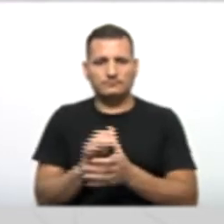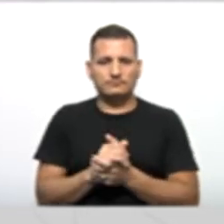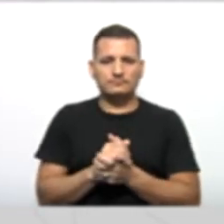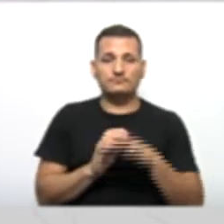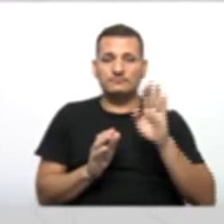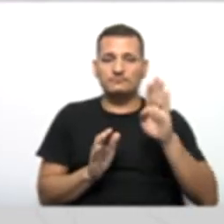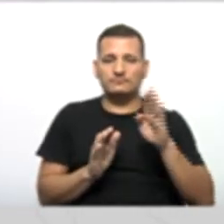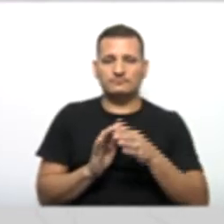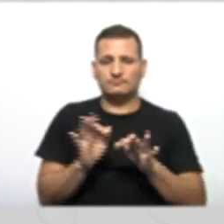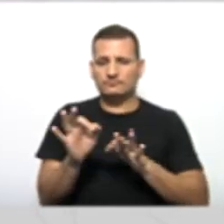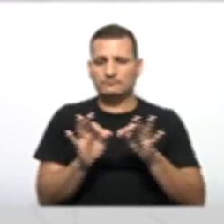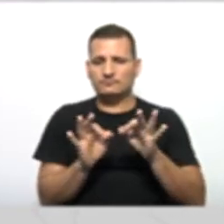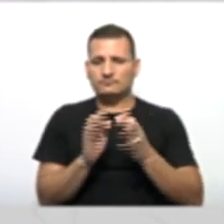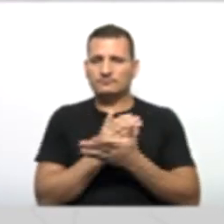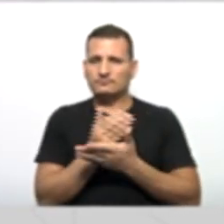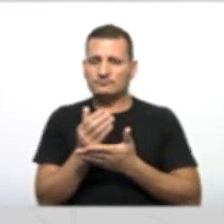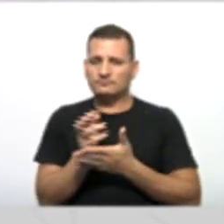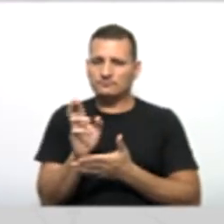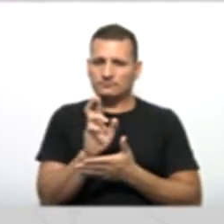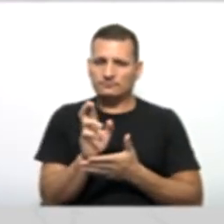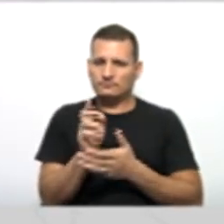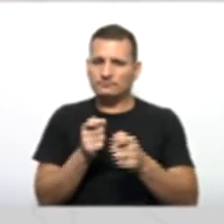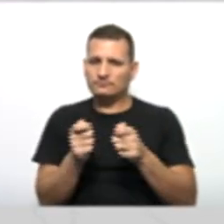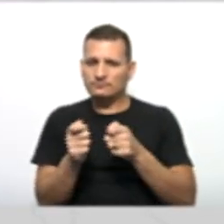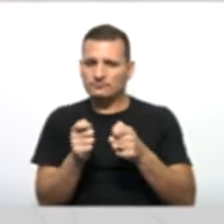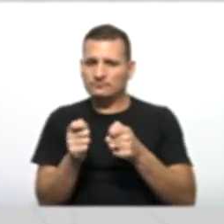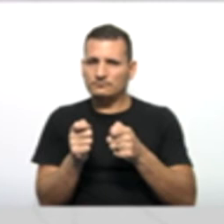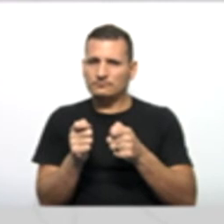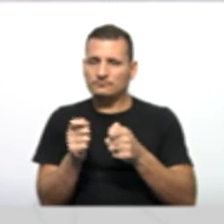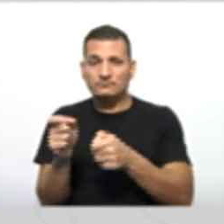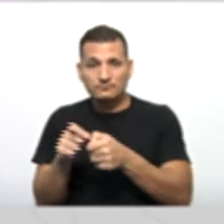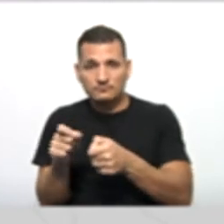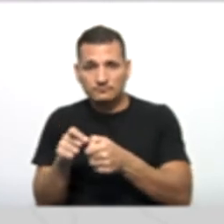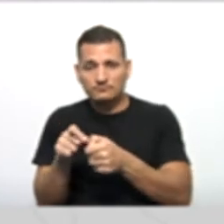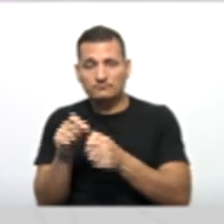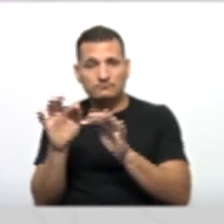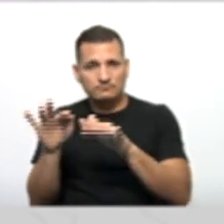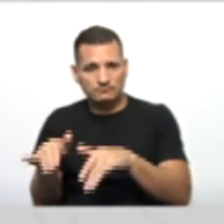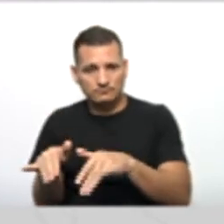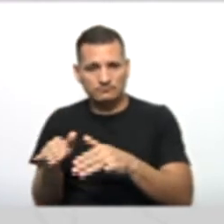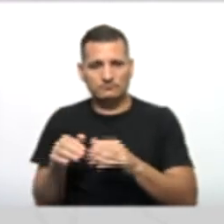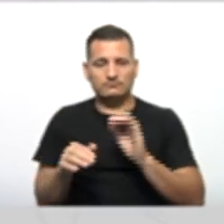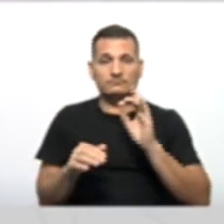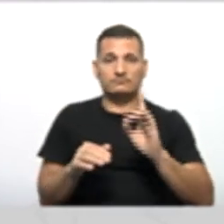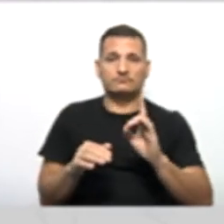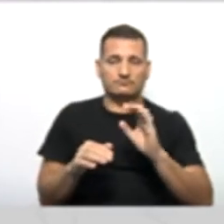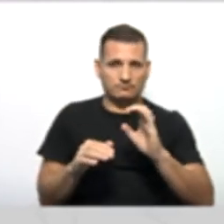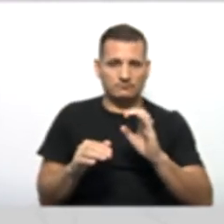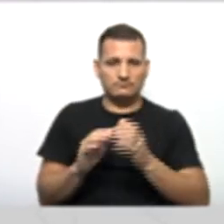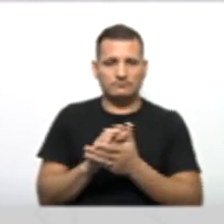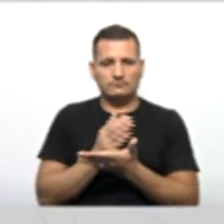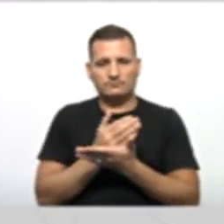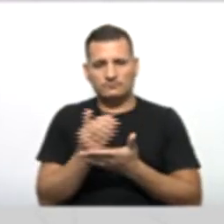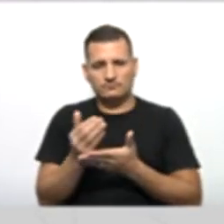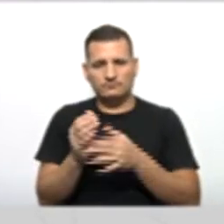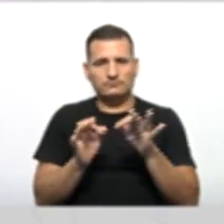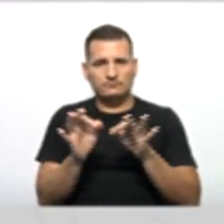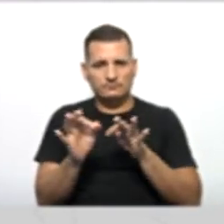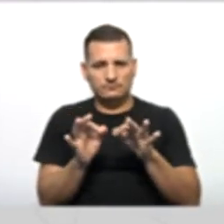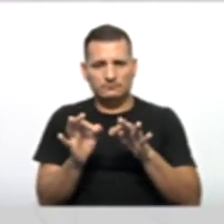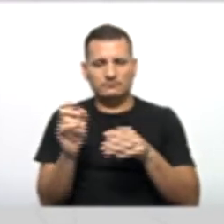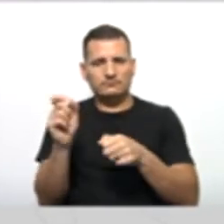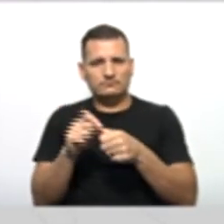início, monitoração e controle. Execução e encerramento. Alternativa C. Início,